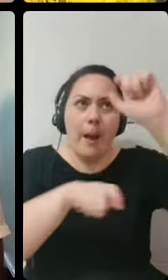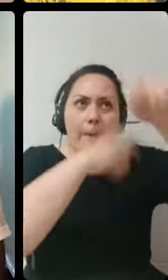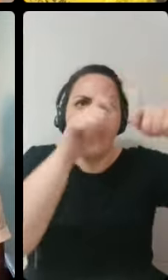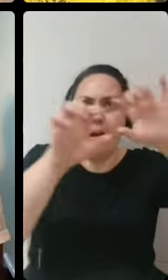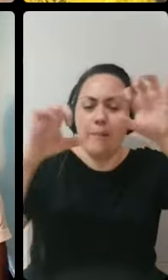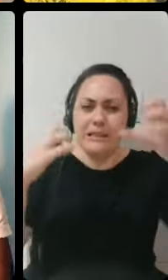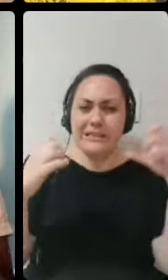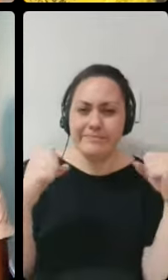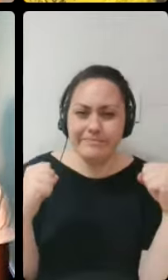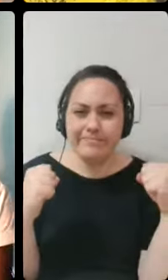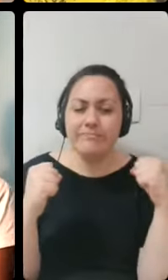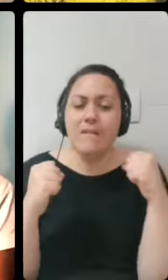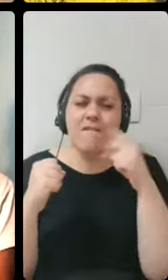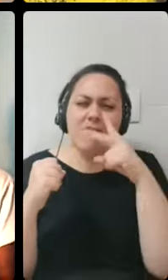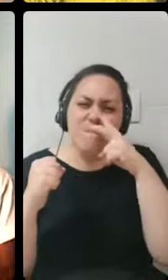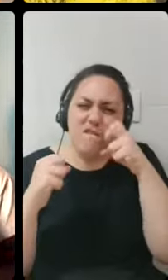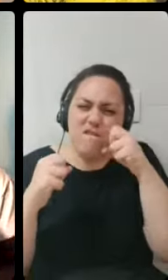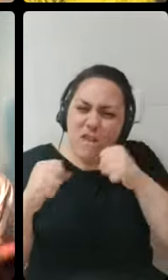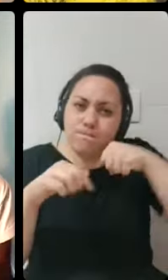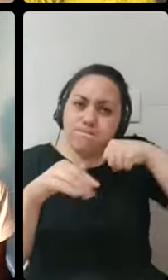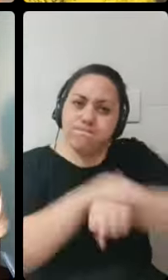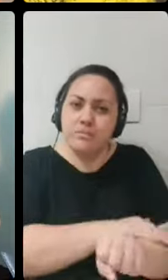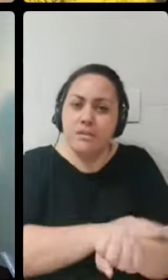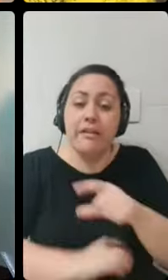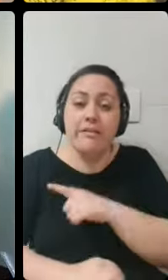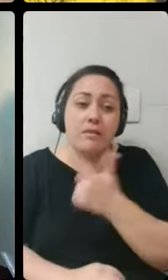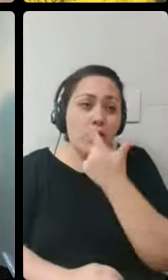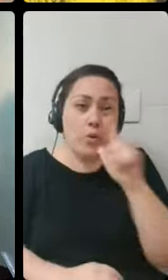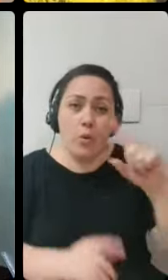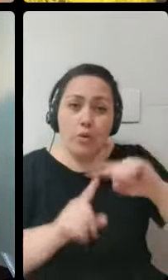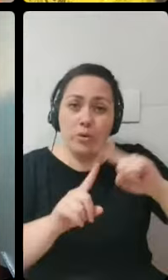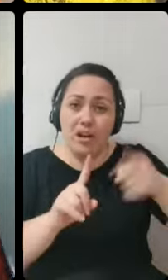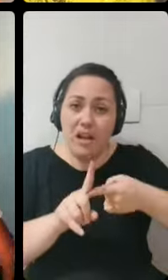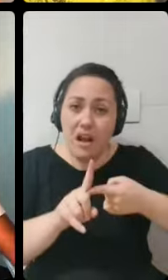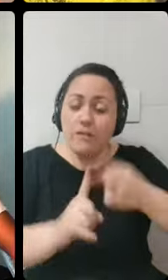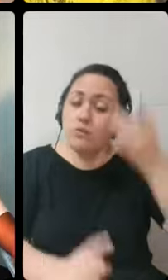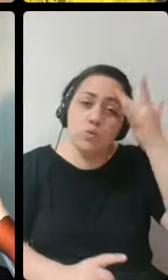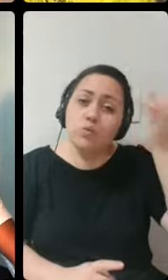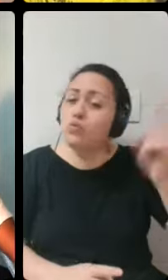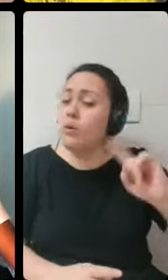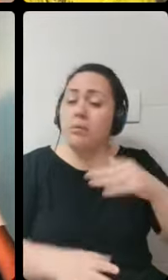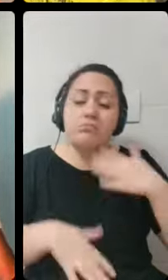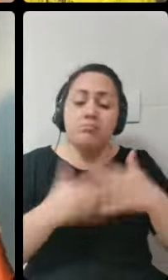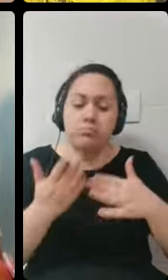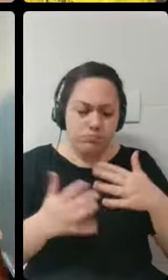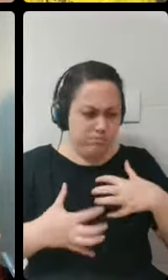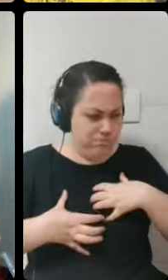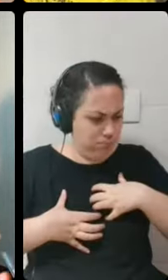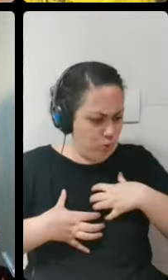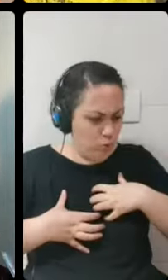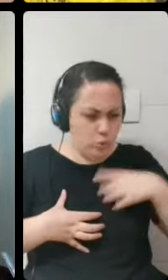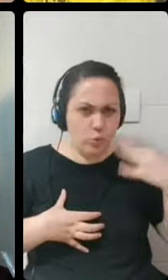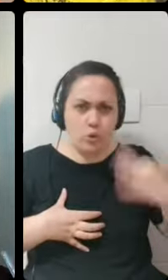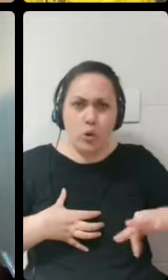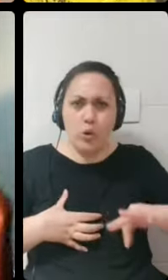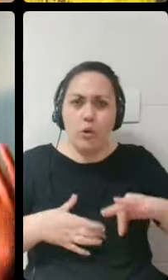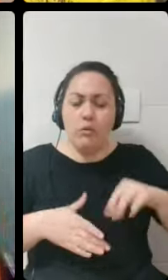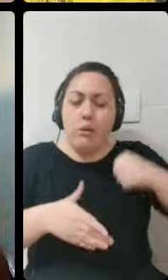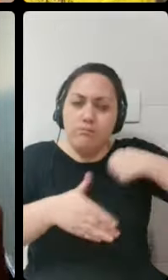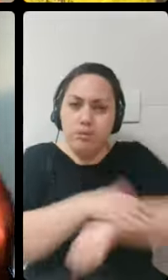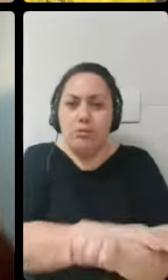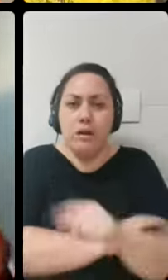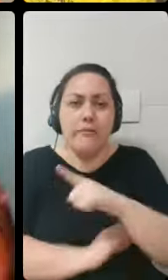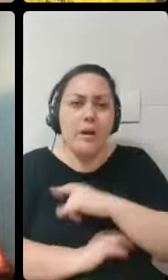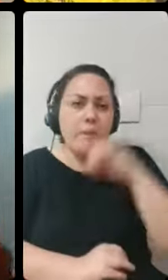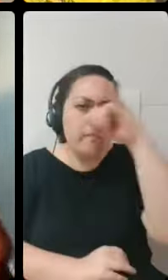para a criança nascer. E teve um parto que ela não sabia nem que estava grávida. E aí a placenta, os porcos comeram. Então, assim,